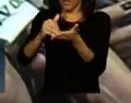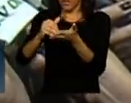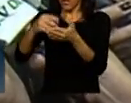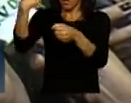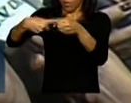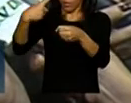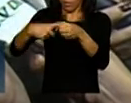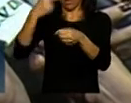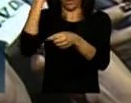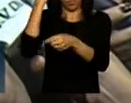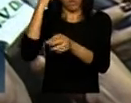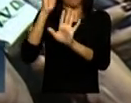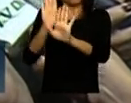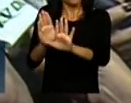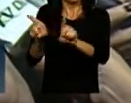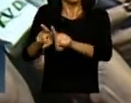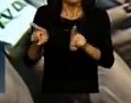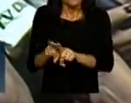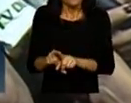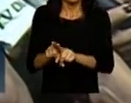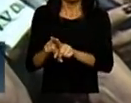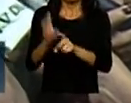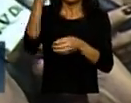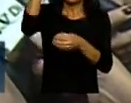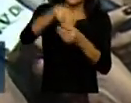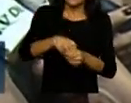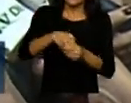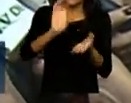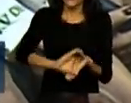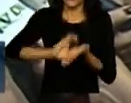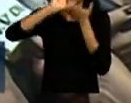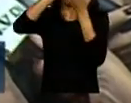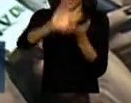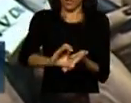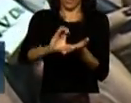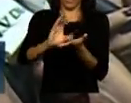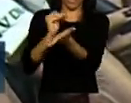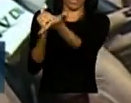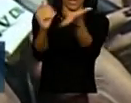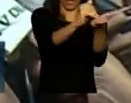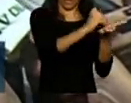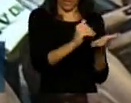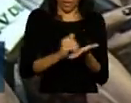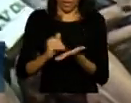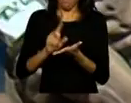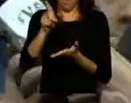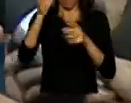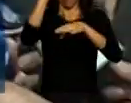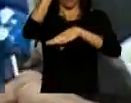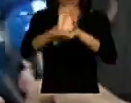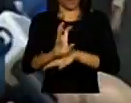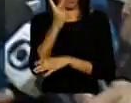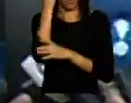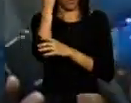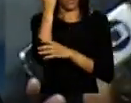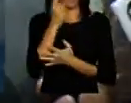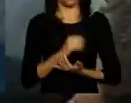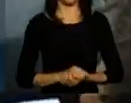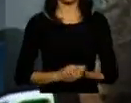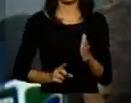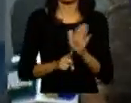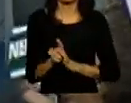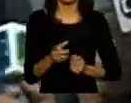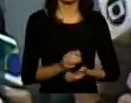Bernardo do Campo mas sobretudo no conselho de secretários municipais de saúde o ministro